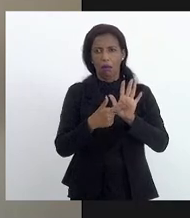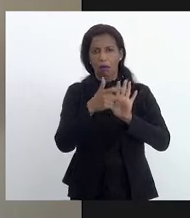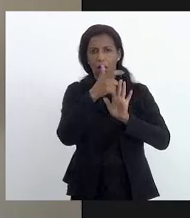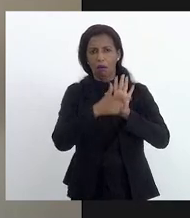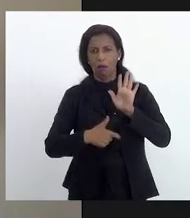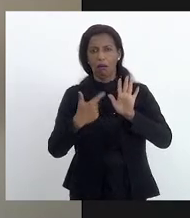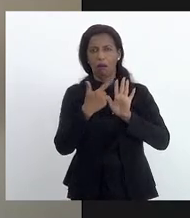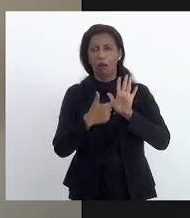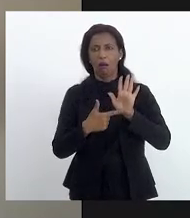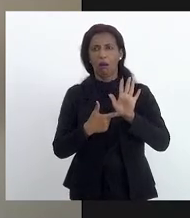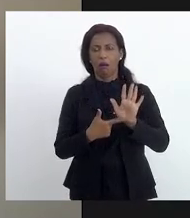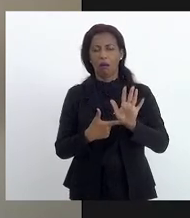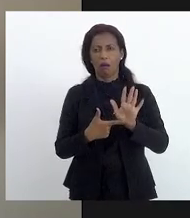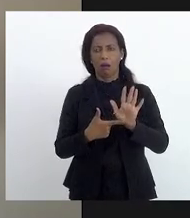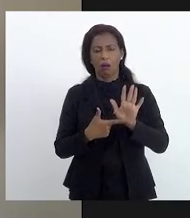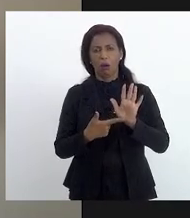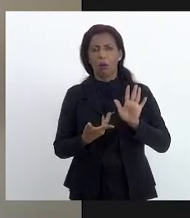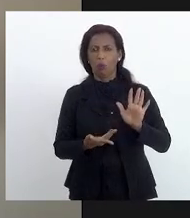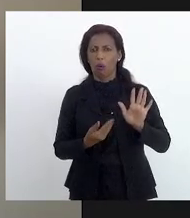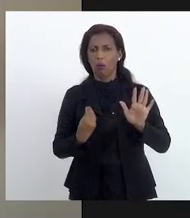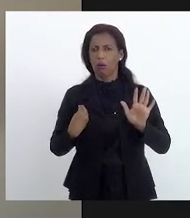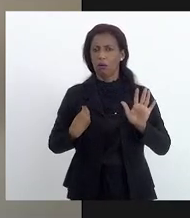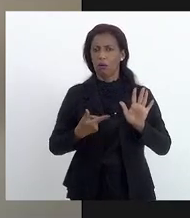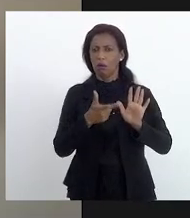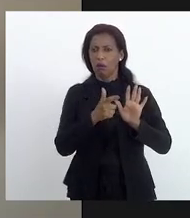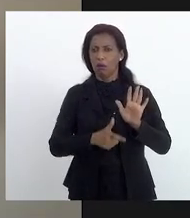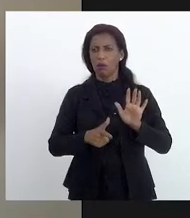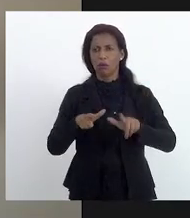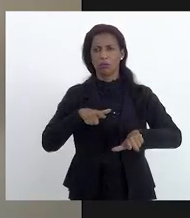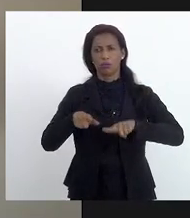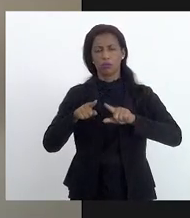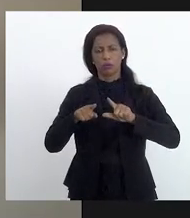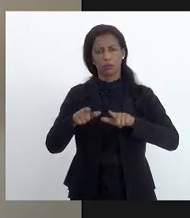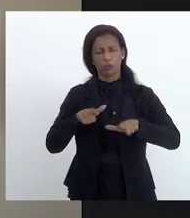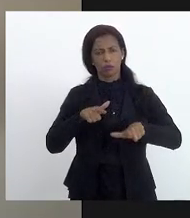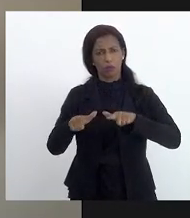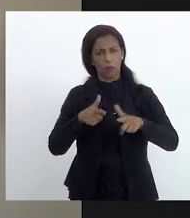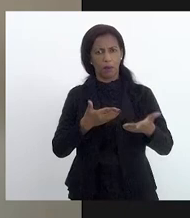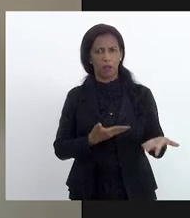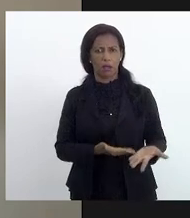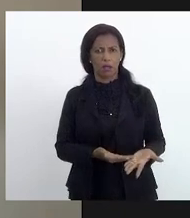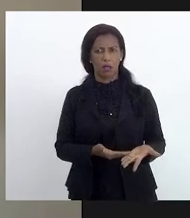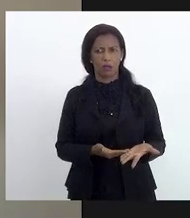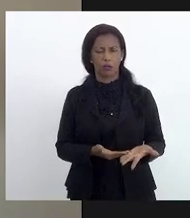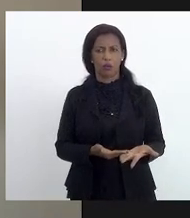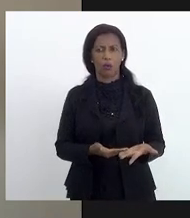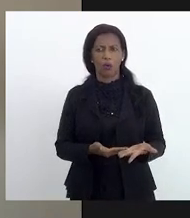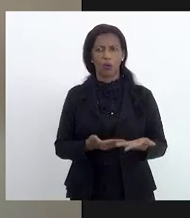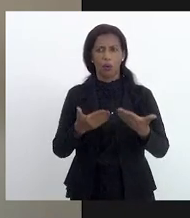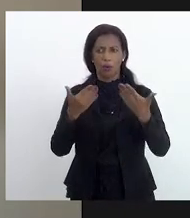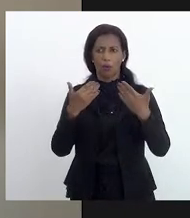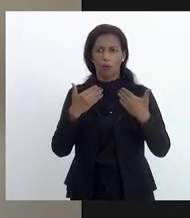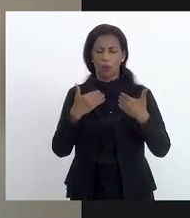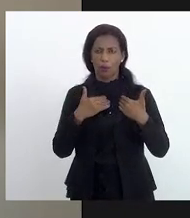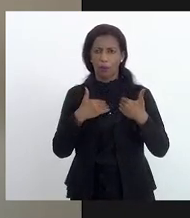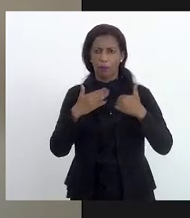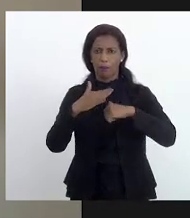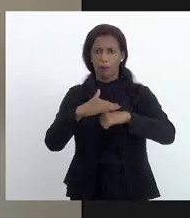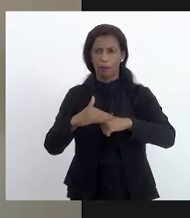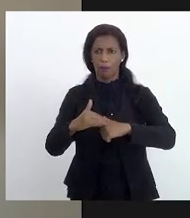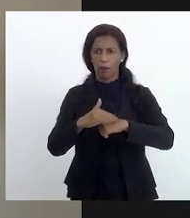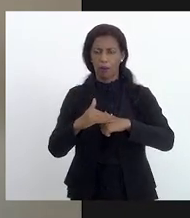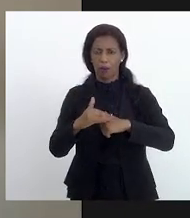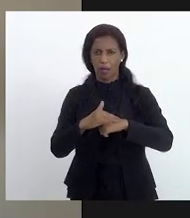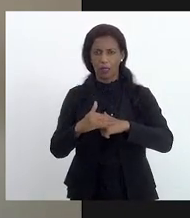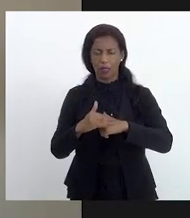colocando aí a integridade dos servidores. Então, trazer aqui o meu respeito, o meu carinho por